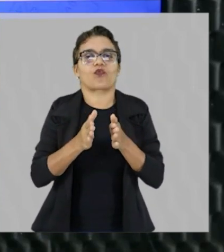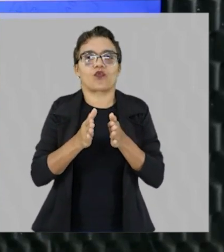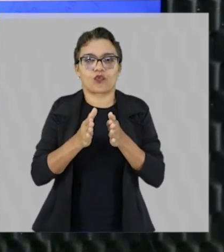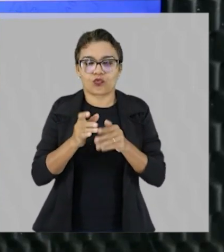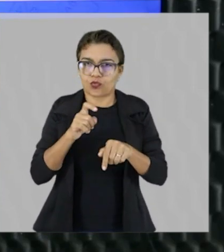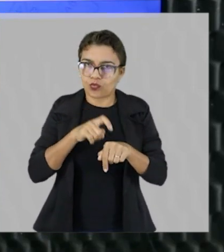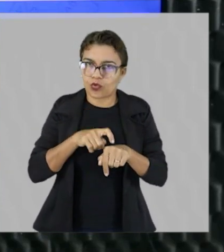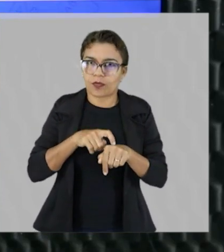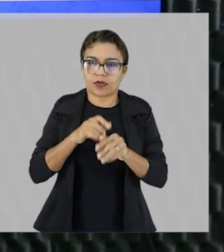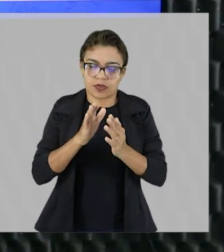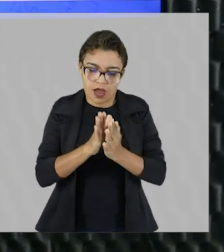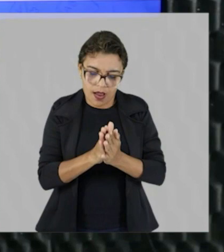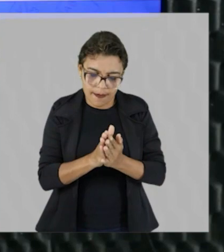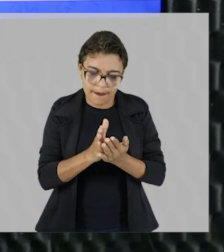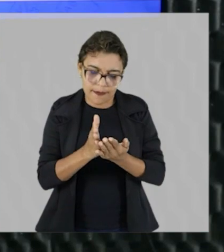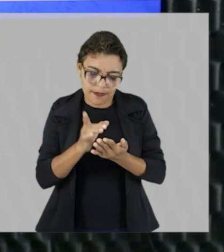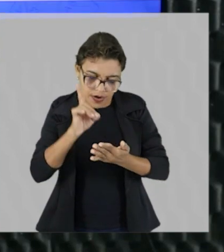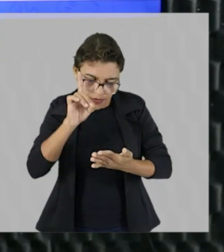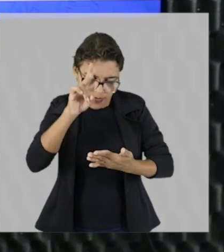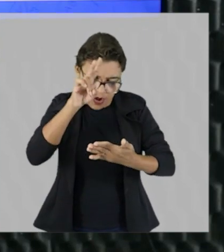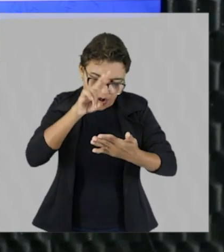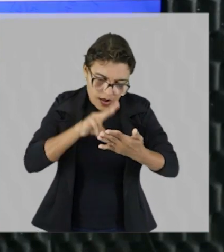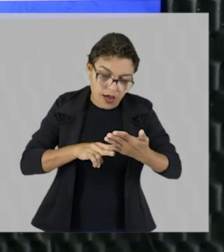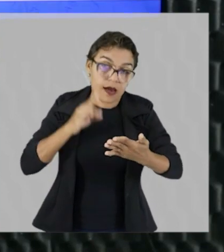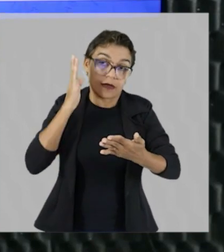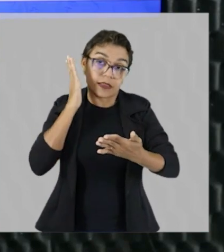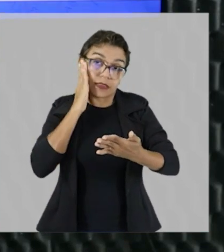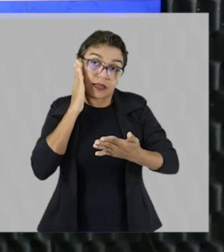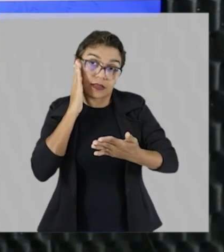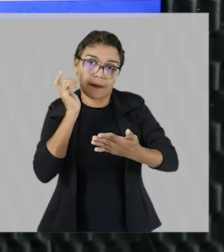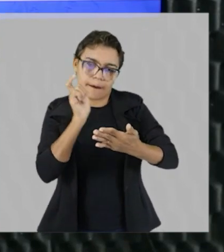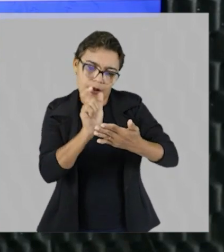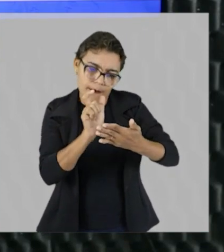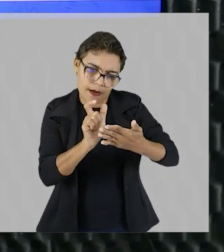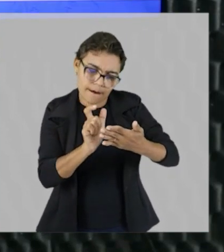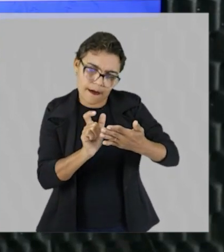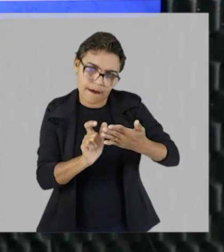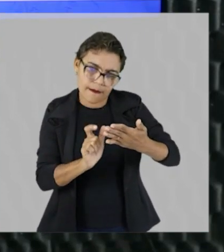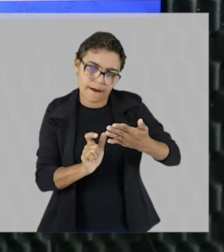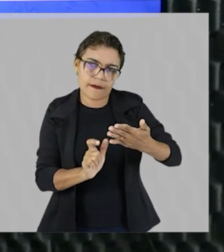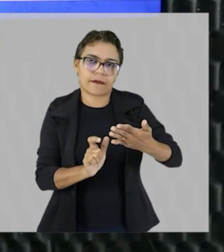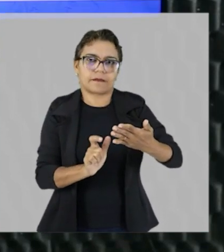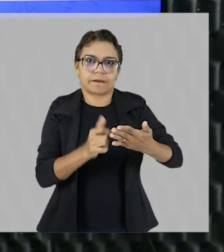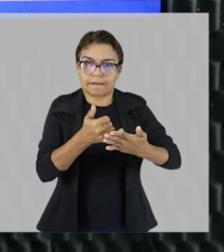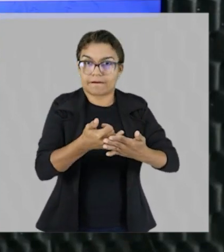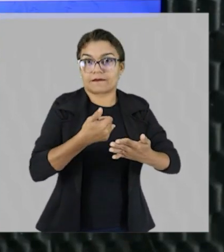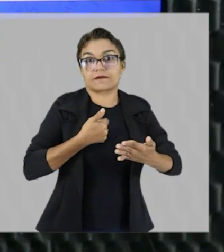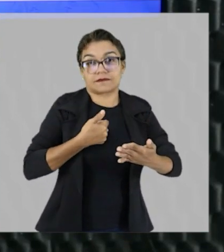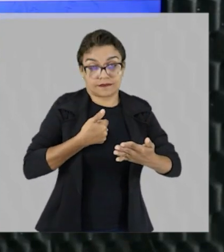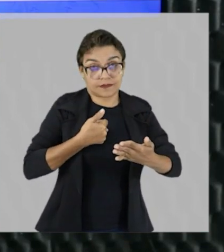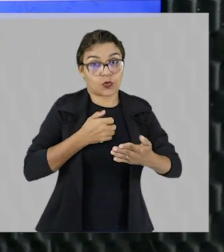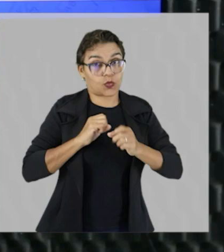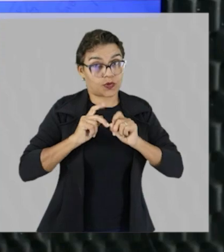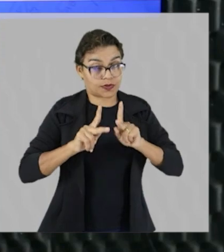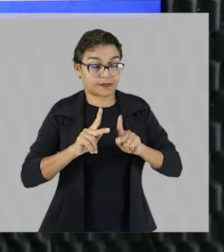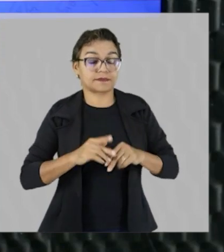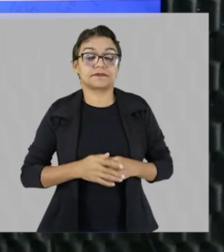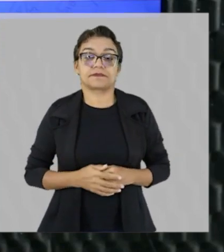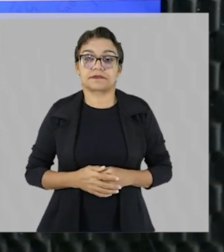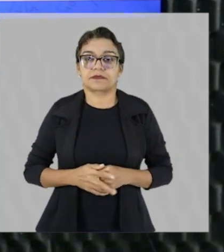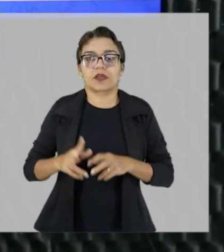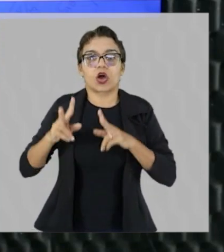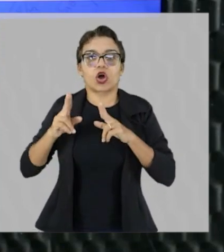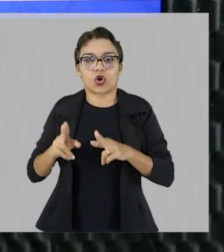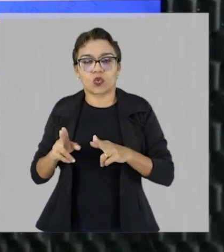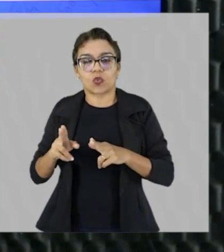realmente ler e entender o que você está, o que as palavras da Bíblia querem te dizer, certo? A